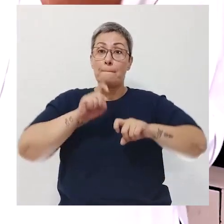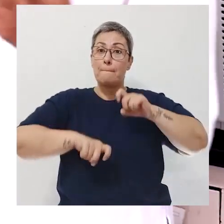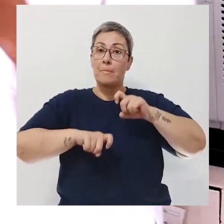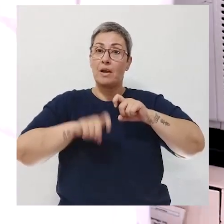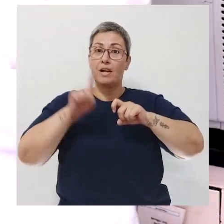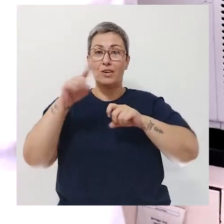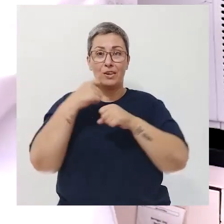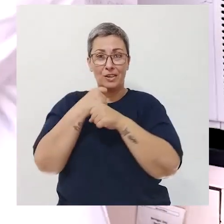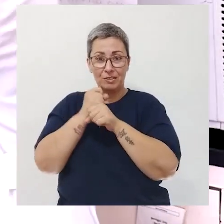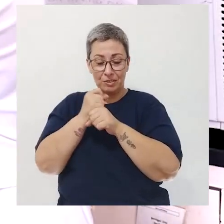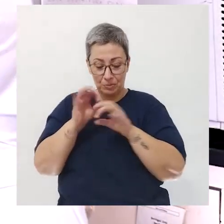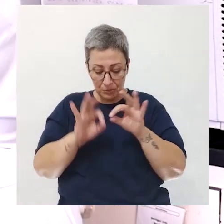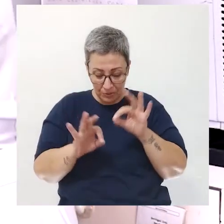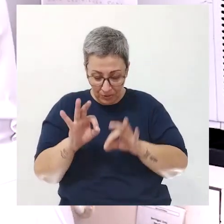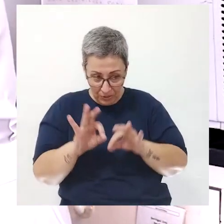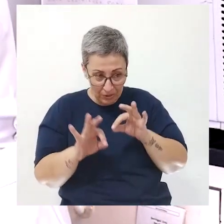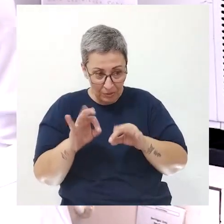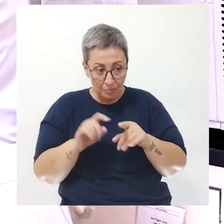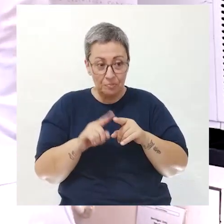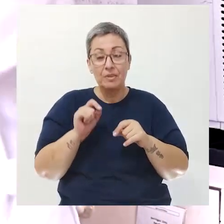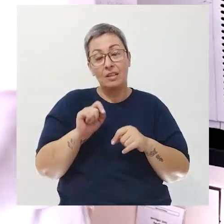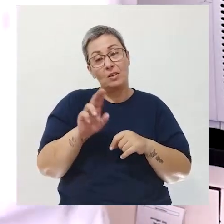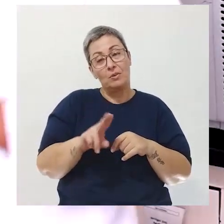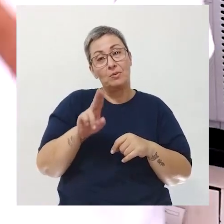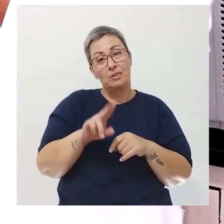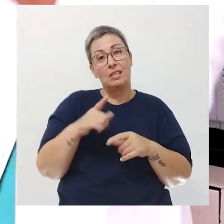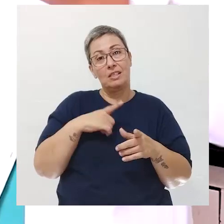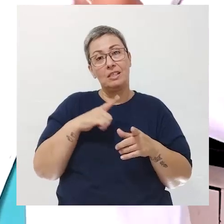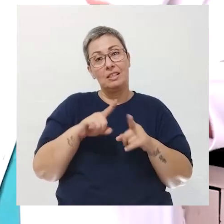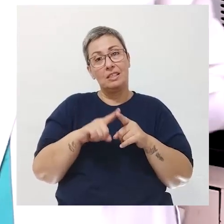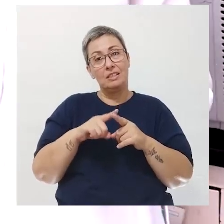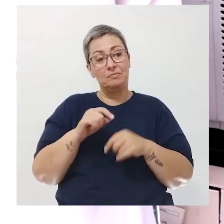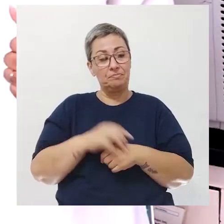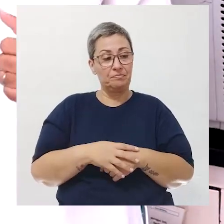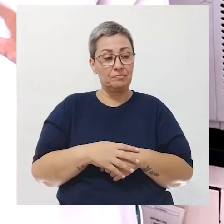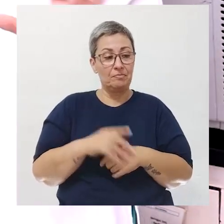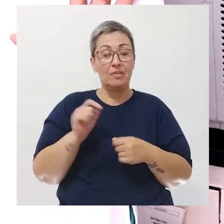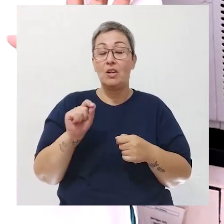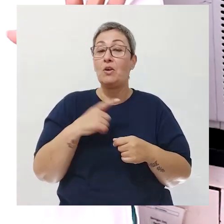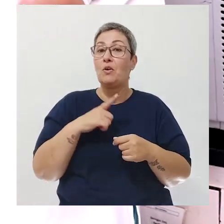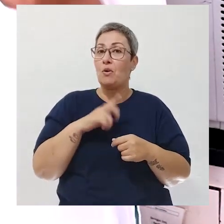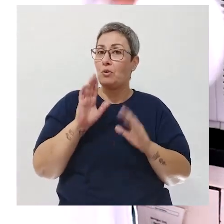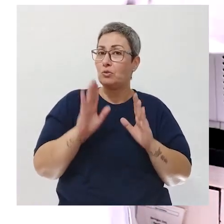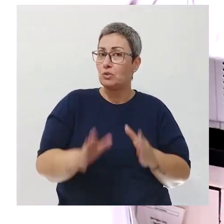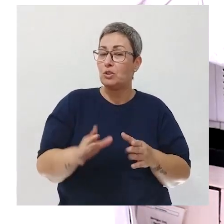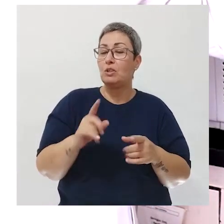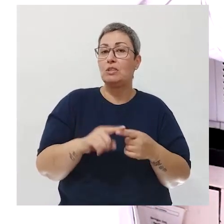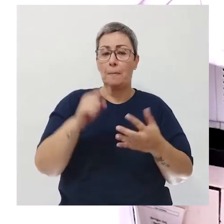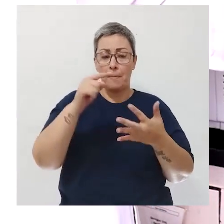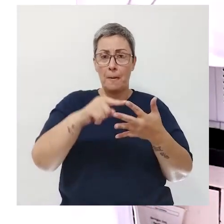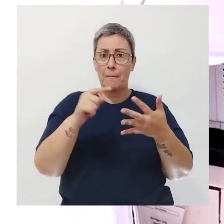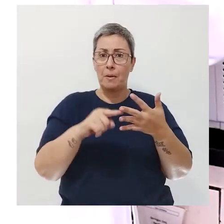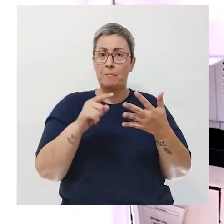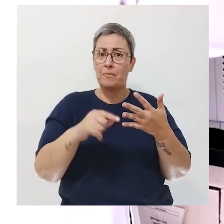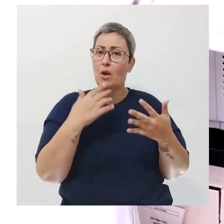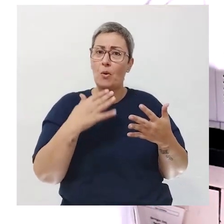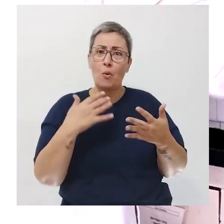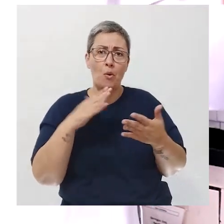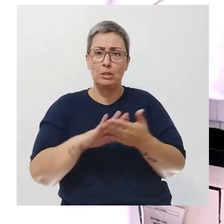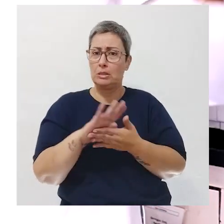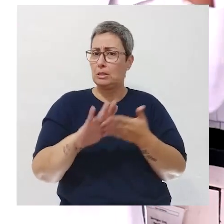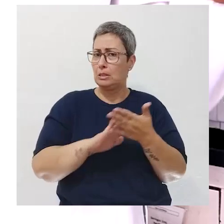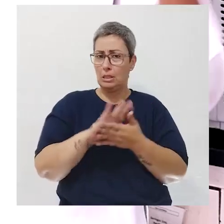há demanda de qualquer micromanipulação, o ideal então é esse tipo de amostra. Então a gente viu, não tem o tipo